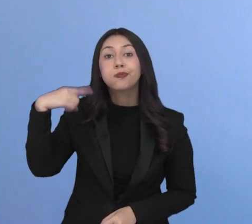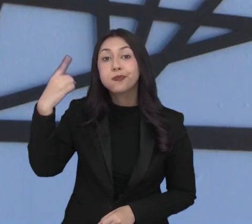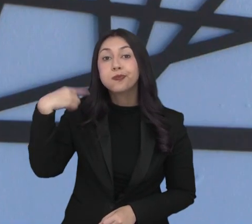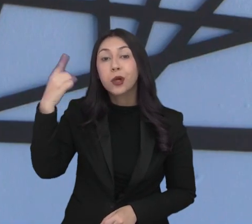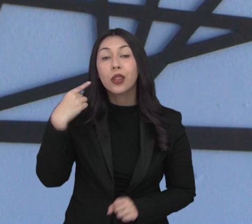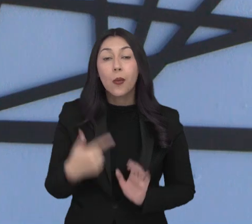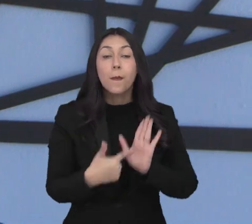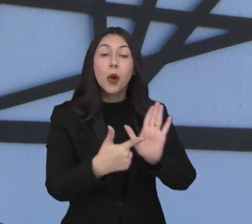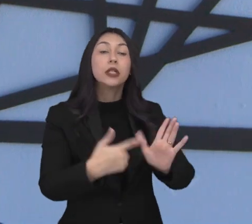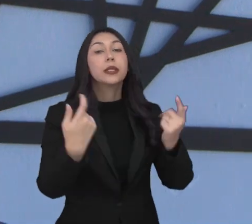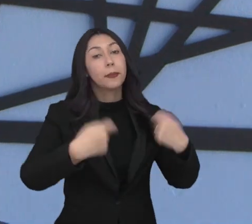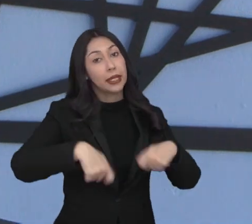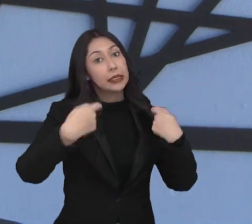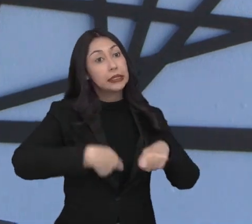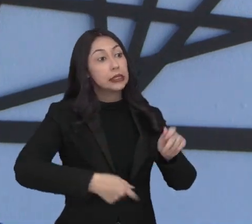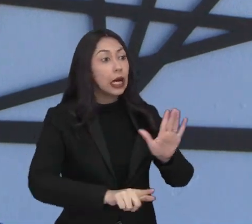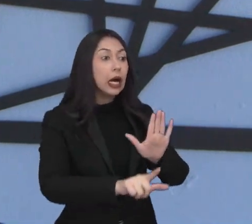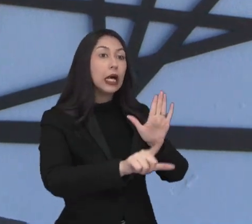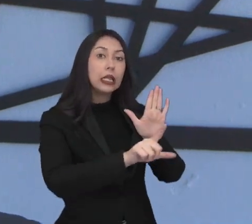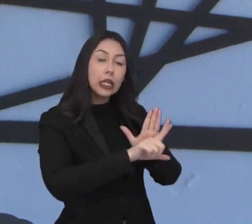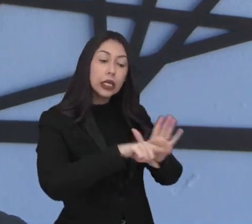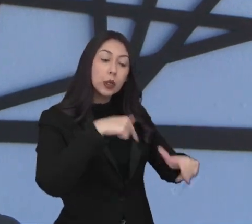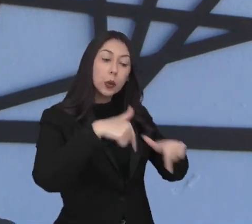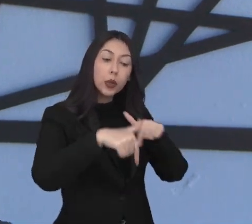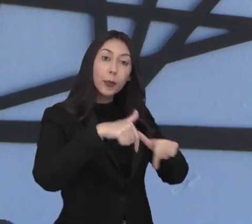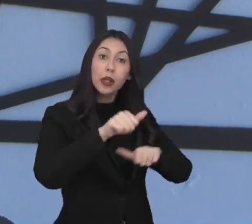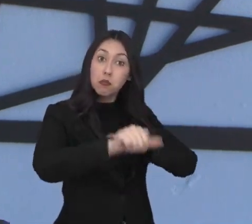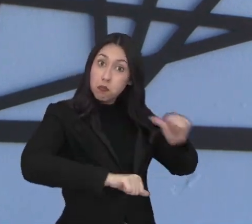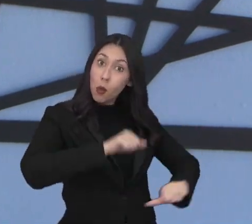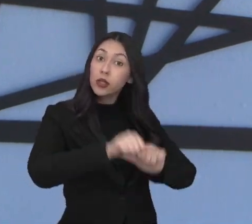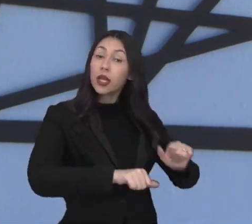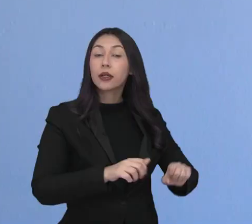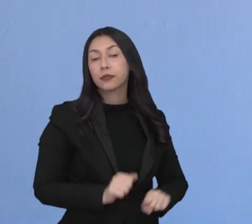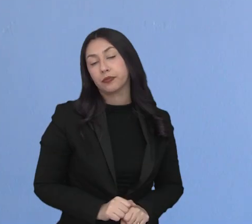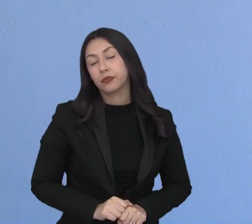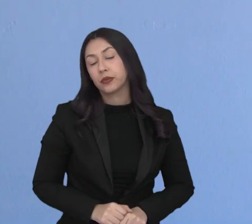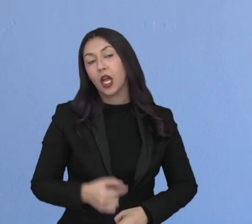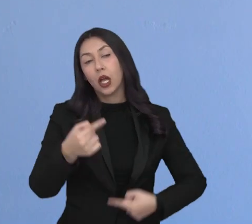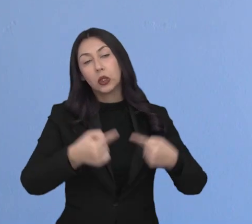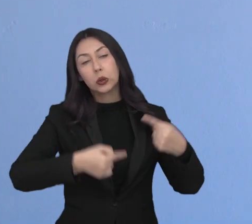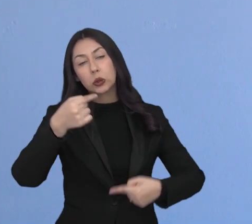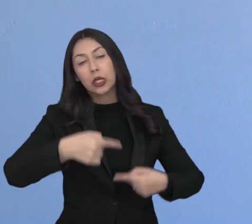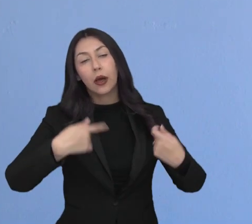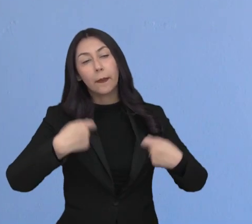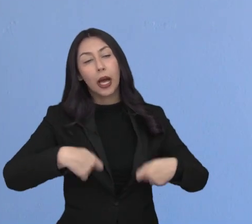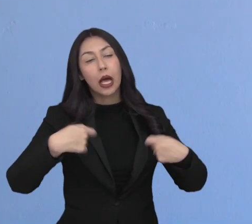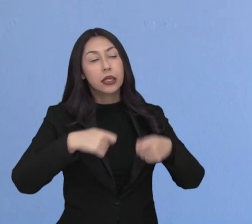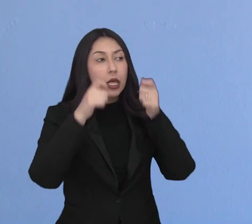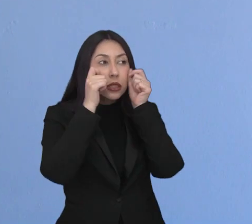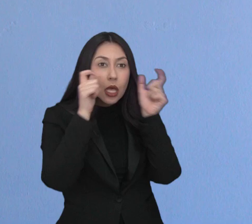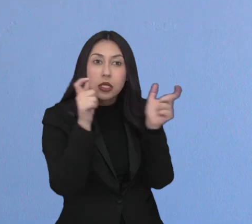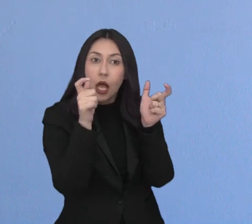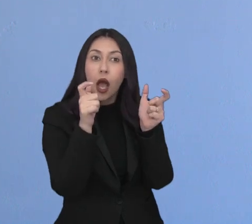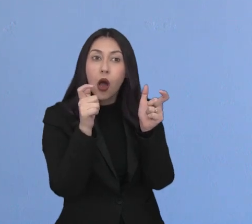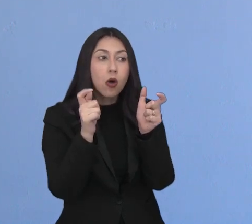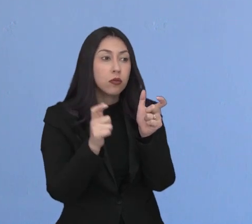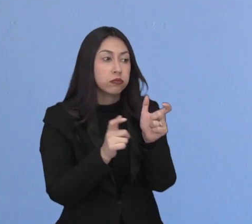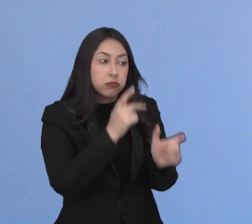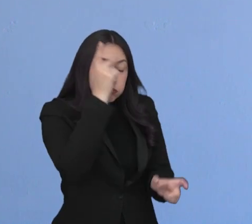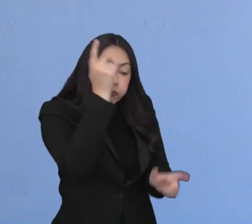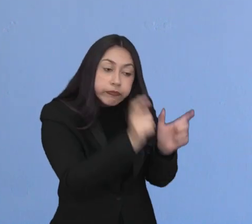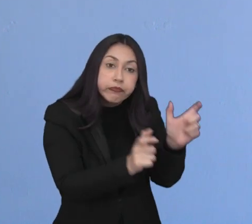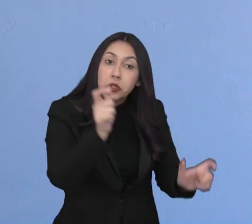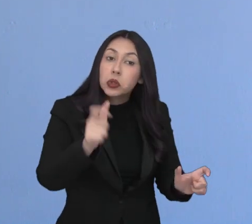advogado, vai exigir mudanças também na legislação trabalhista. Essa discussão deve se atentar aí a